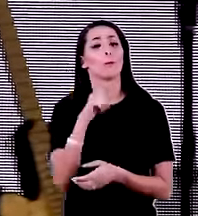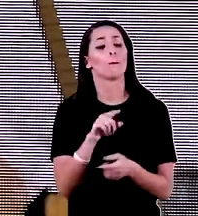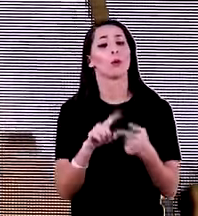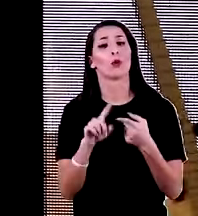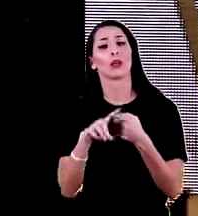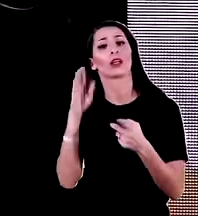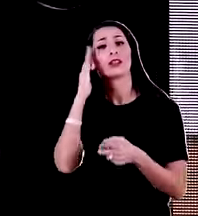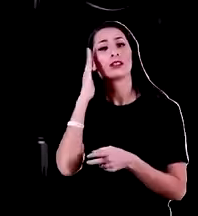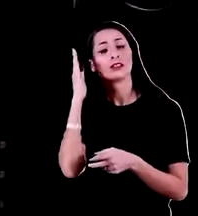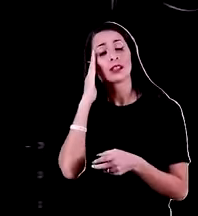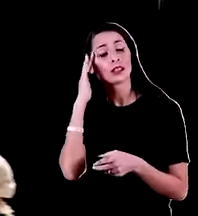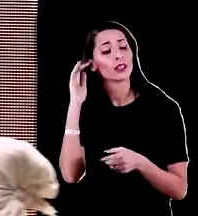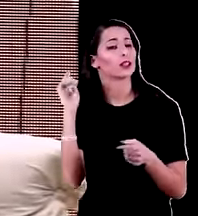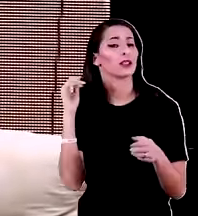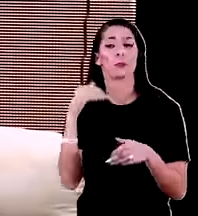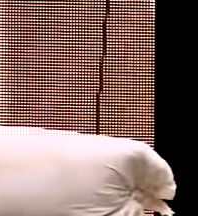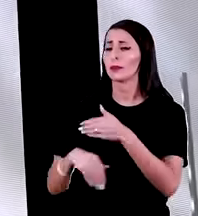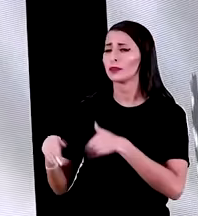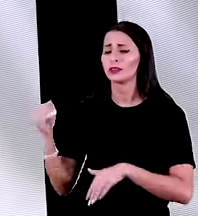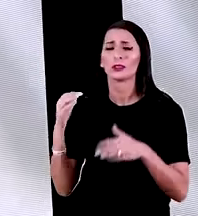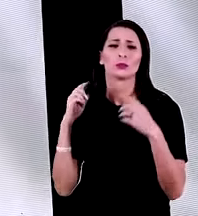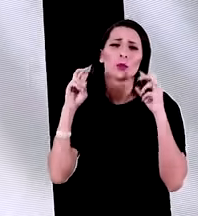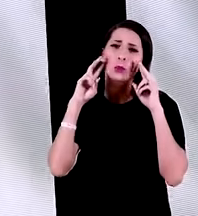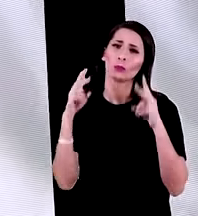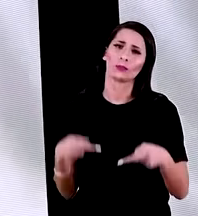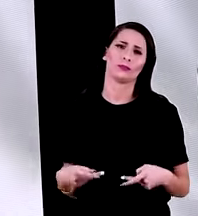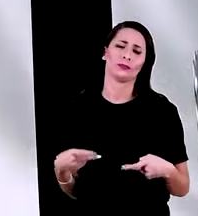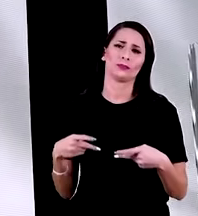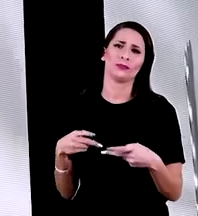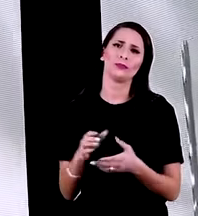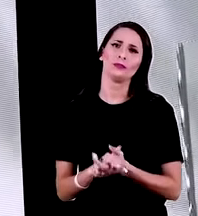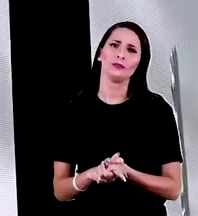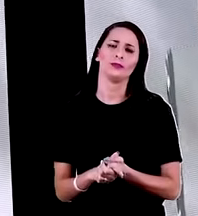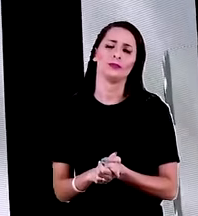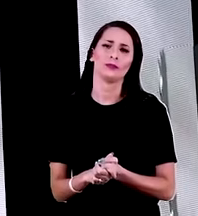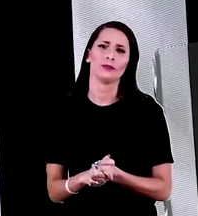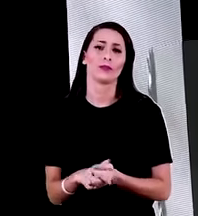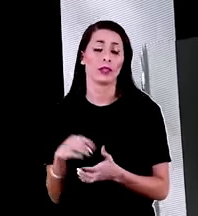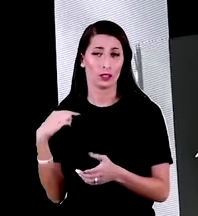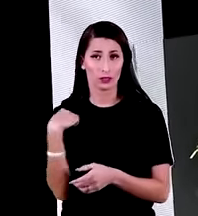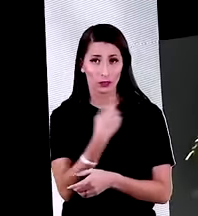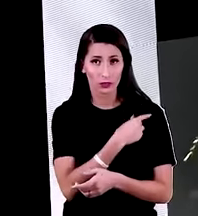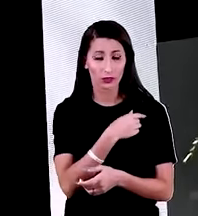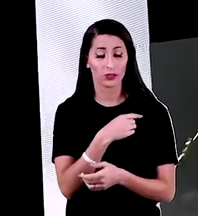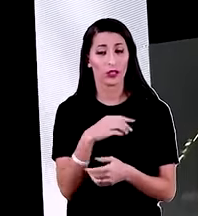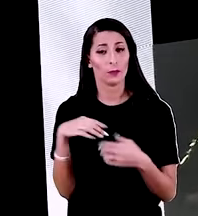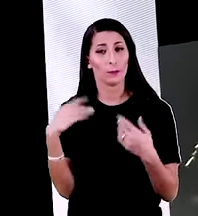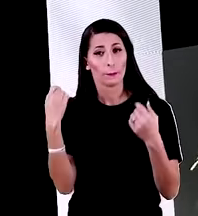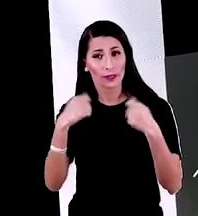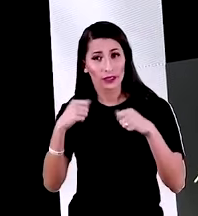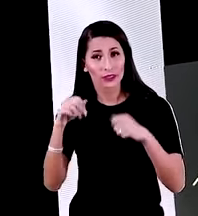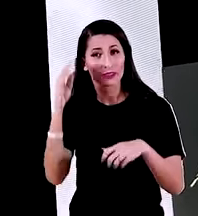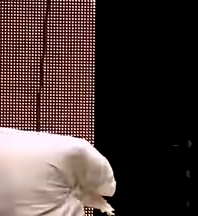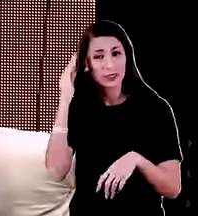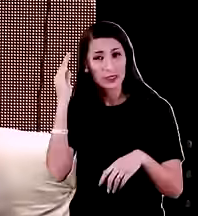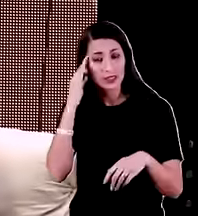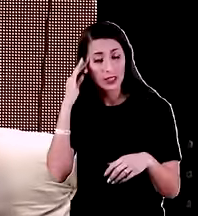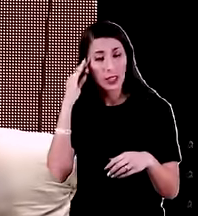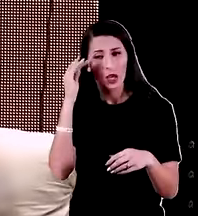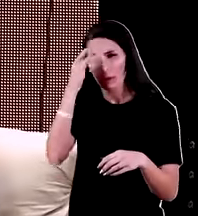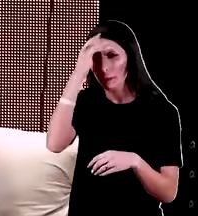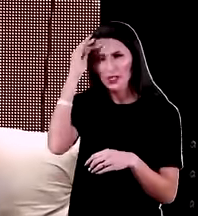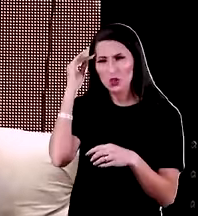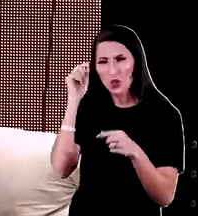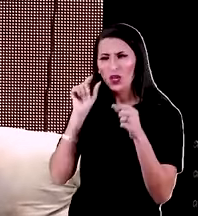precisamos aprender a pensar bem quem a gente traz para perto da gente. A Bíblia diz que a gente precisa guardar o nosso coração. E guardar